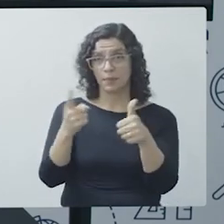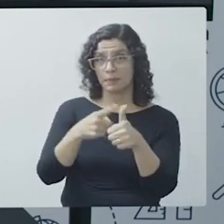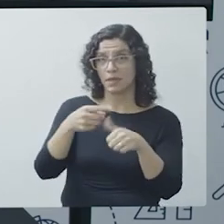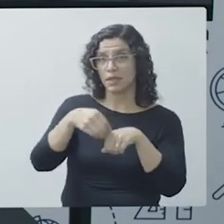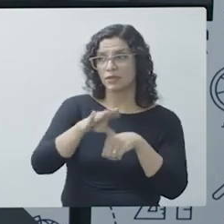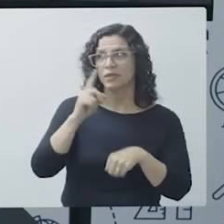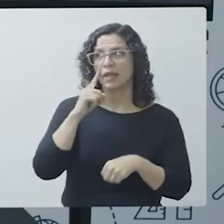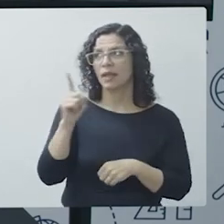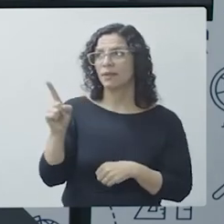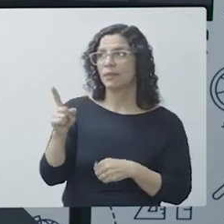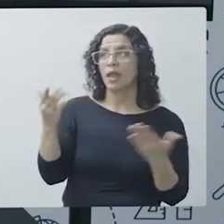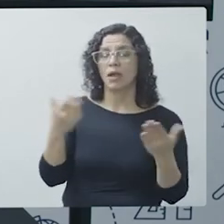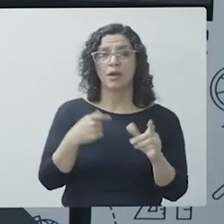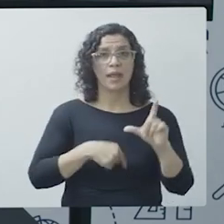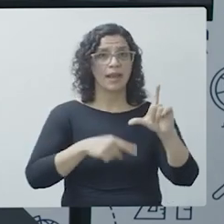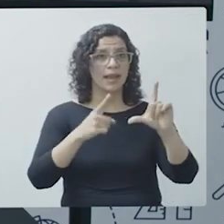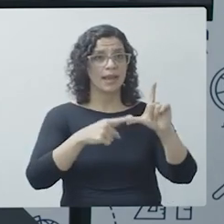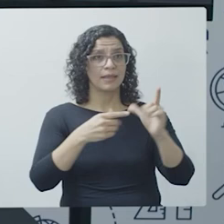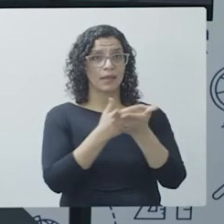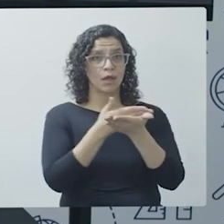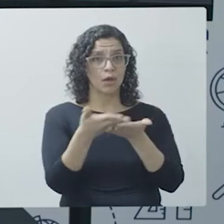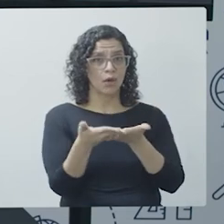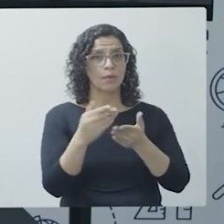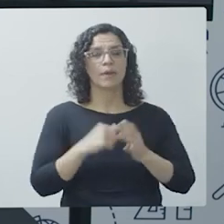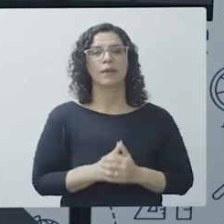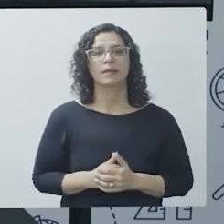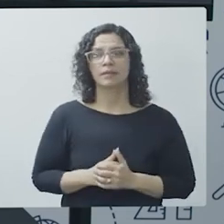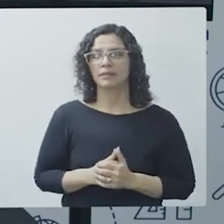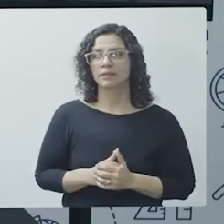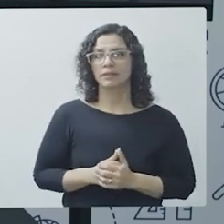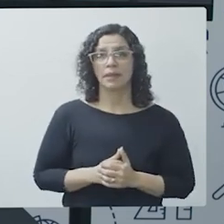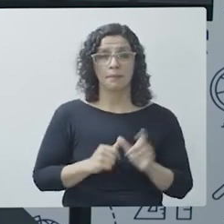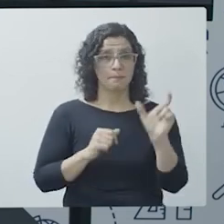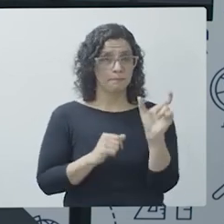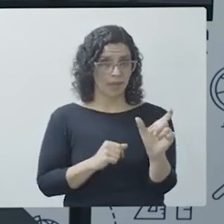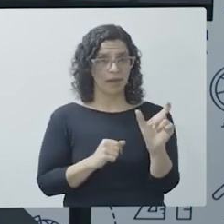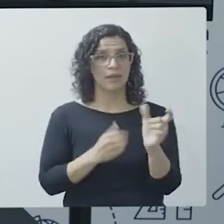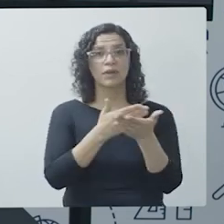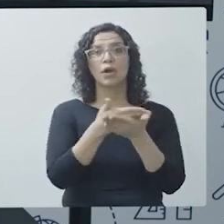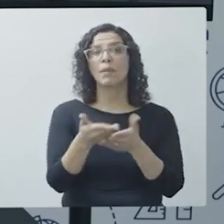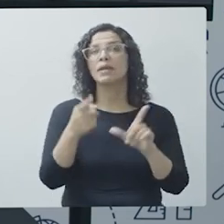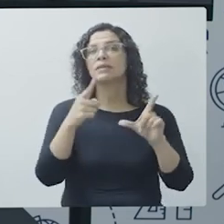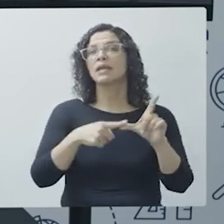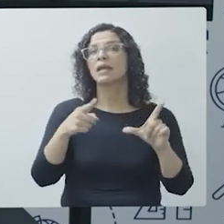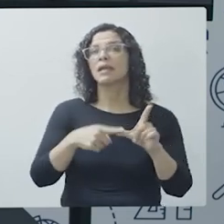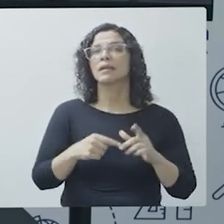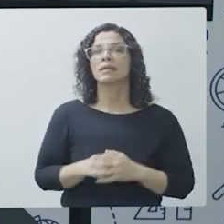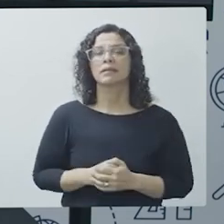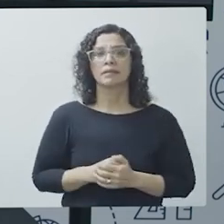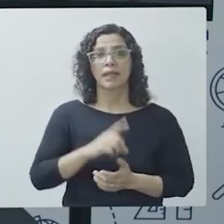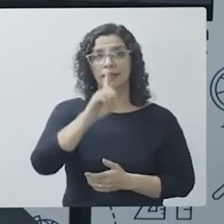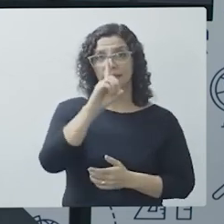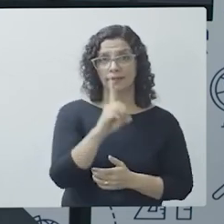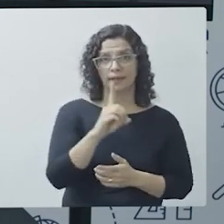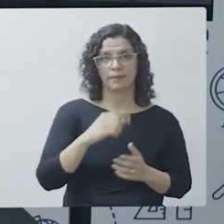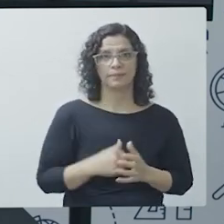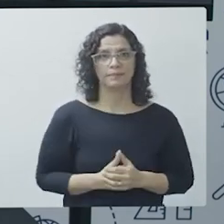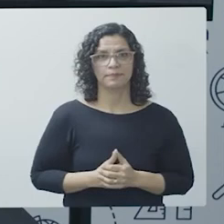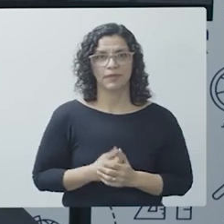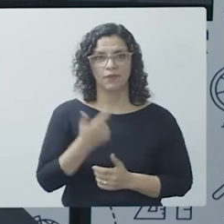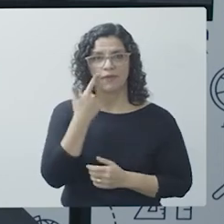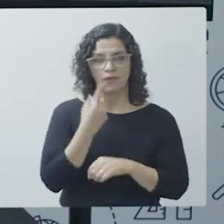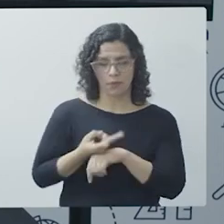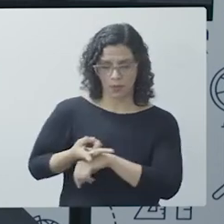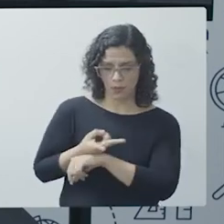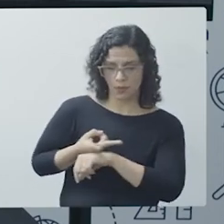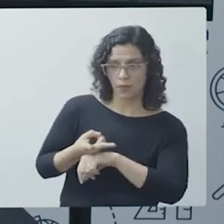só, a primeira dica é: a primeira letra dessa palavra é a letra